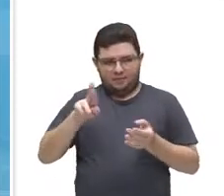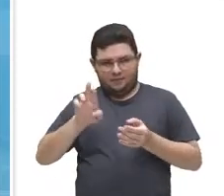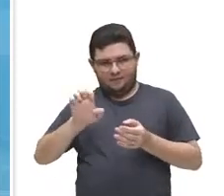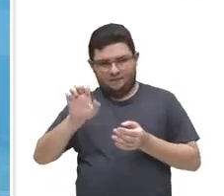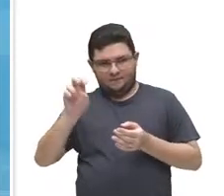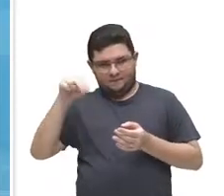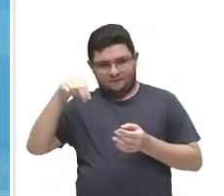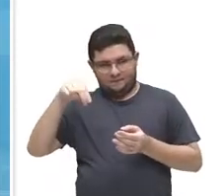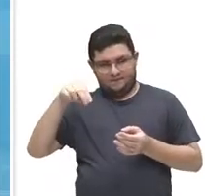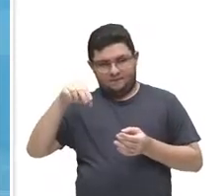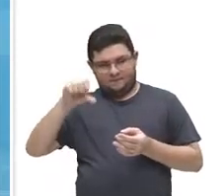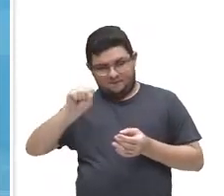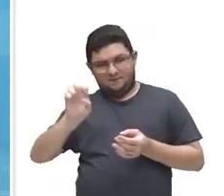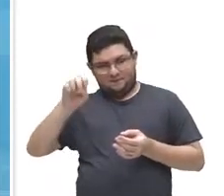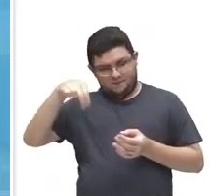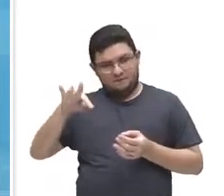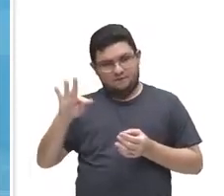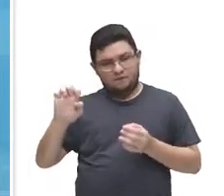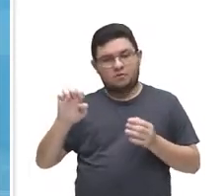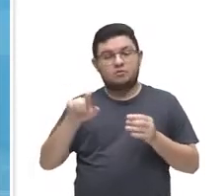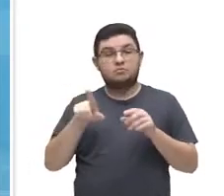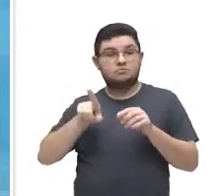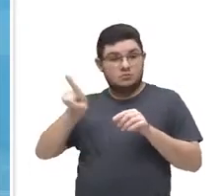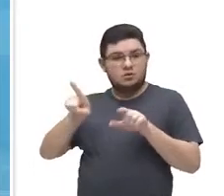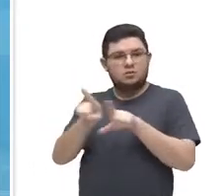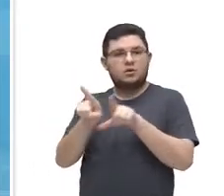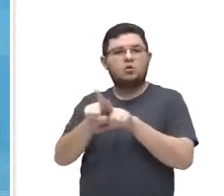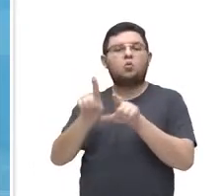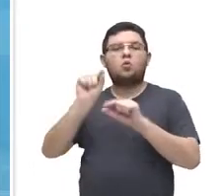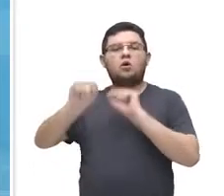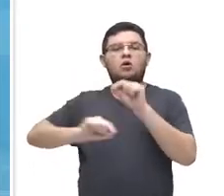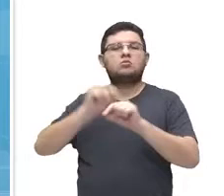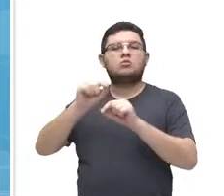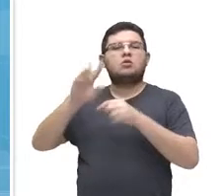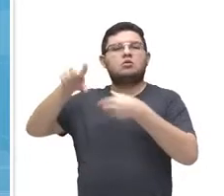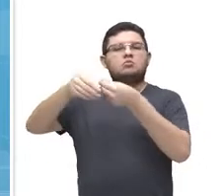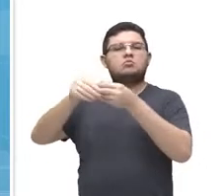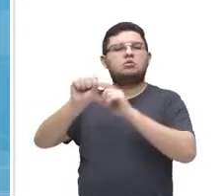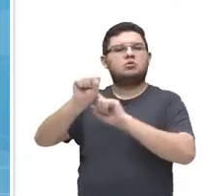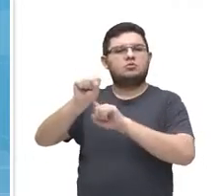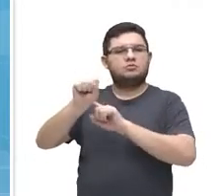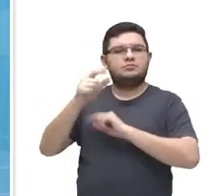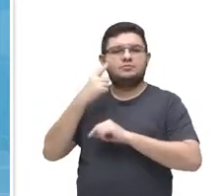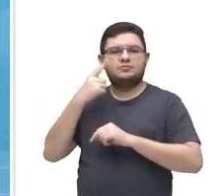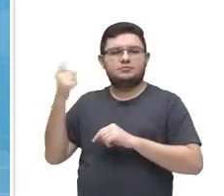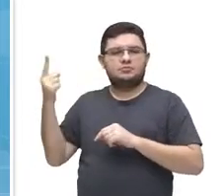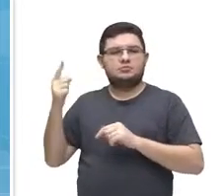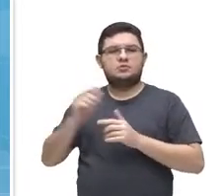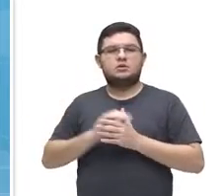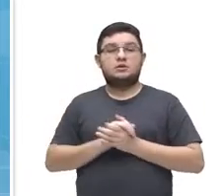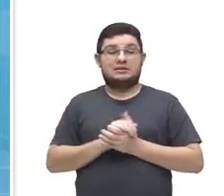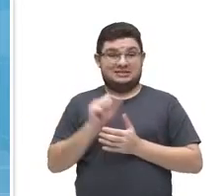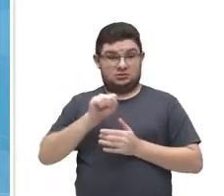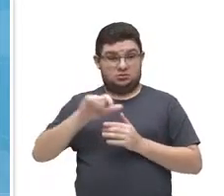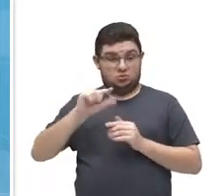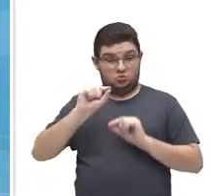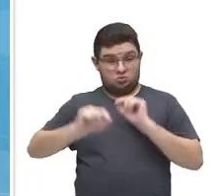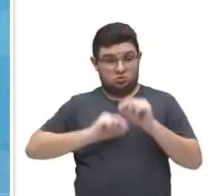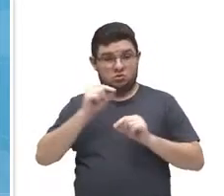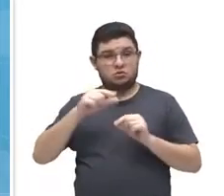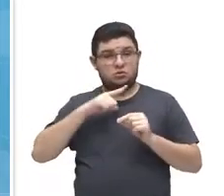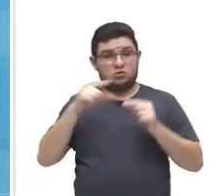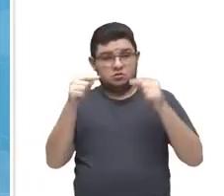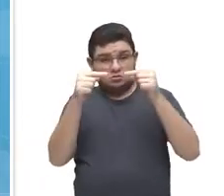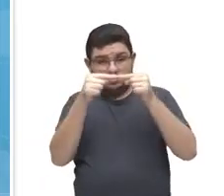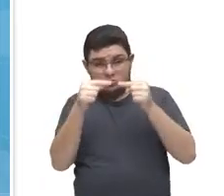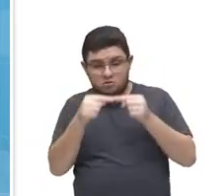modo, ele é um verbo que também foi acrescido de S. Ó, to be, ser o estar, quando conjugado com he, she e it,